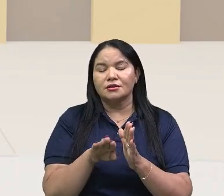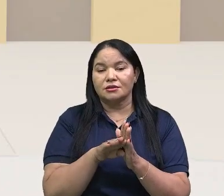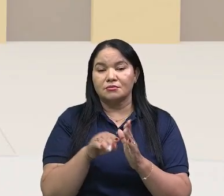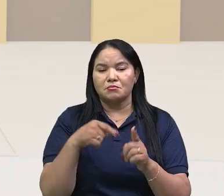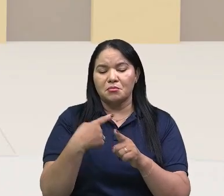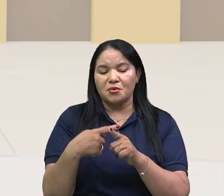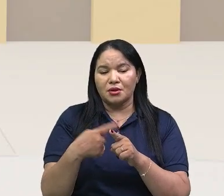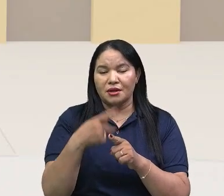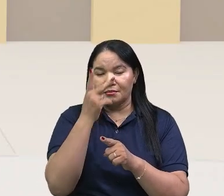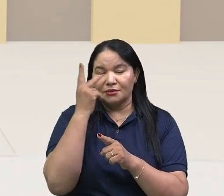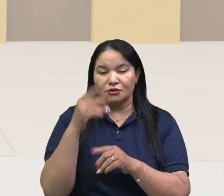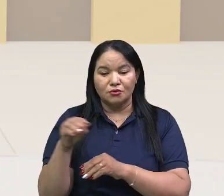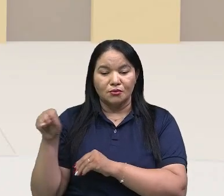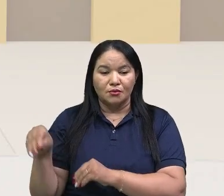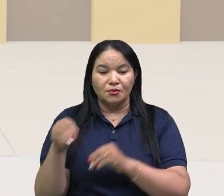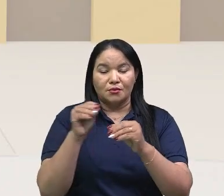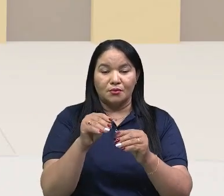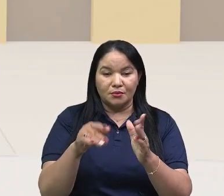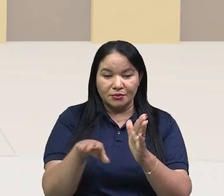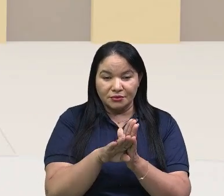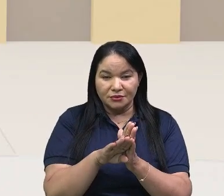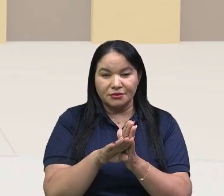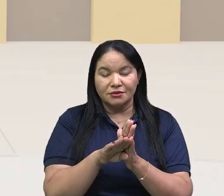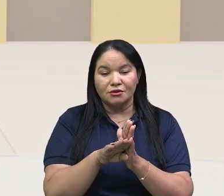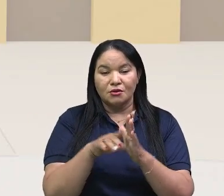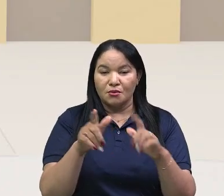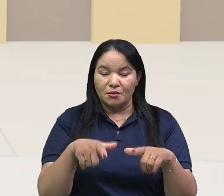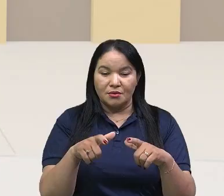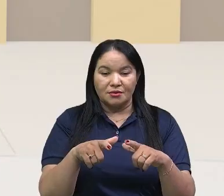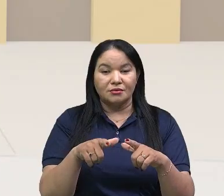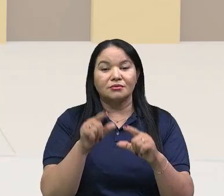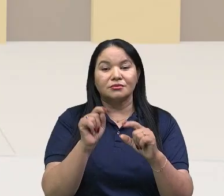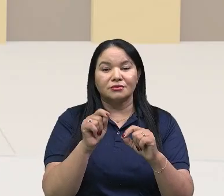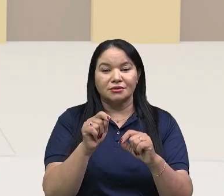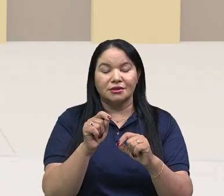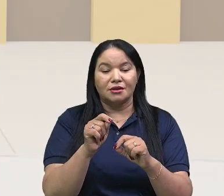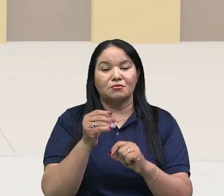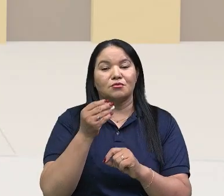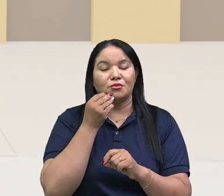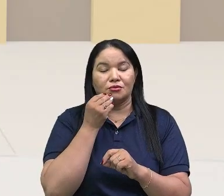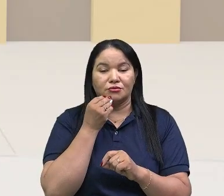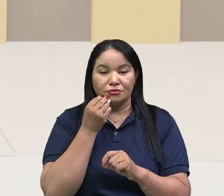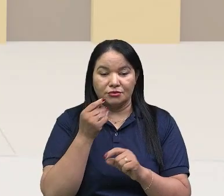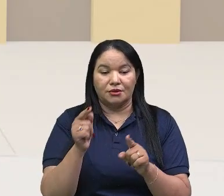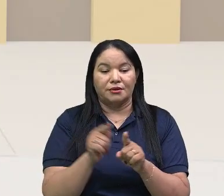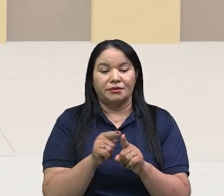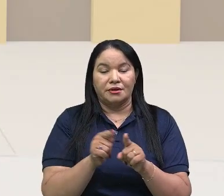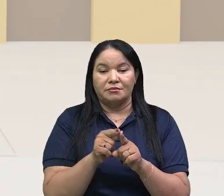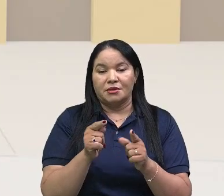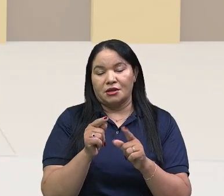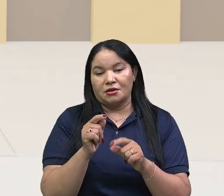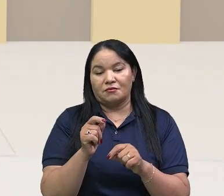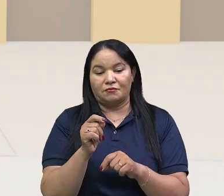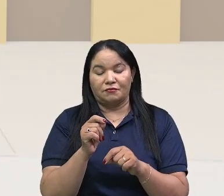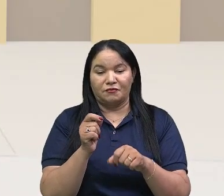de um lugar e vão para esse local? Então, uma delas vai ser o quê? Oportunidades, não é isso? Então, a oferta